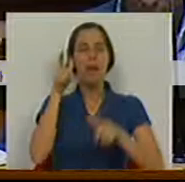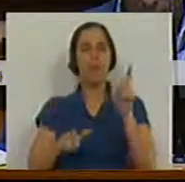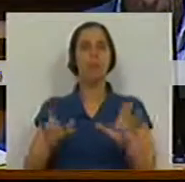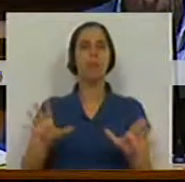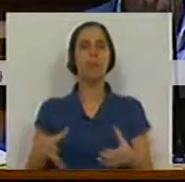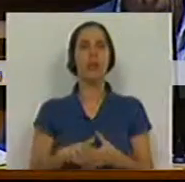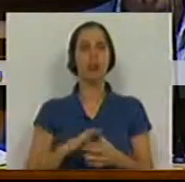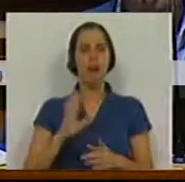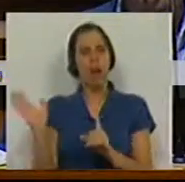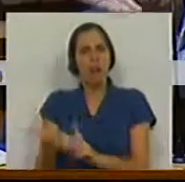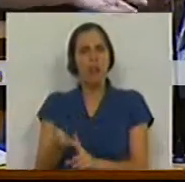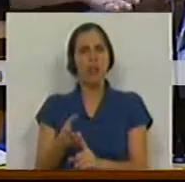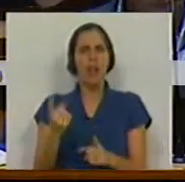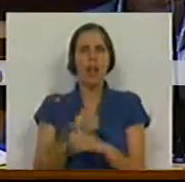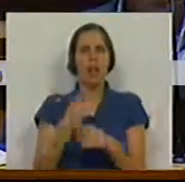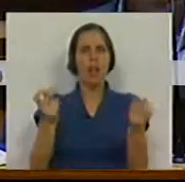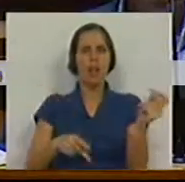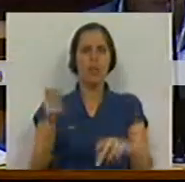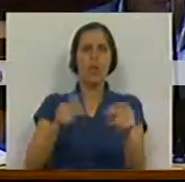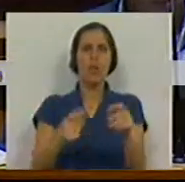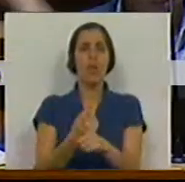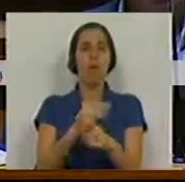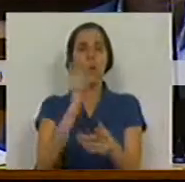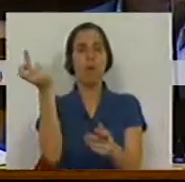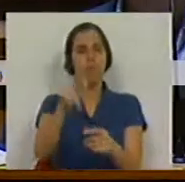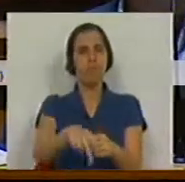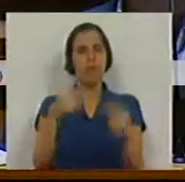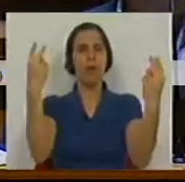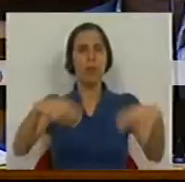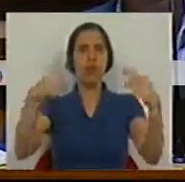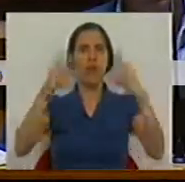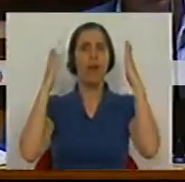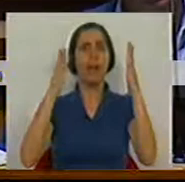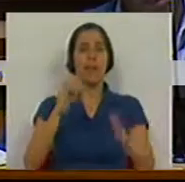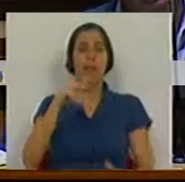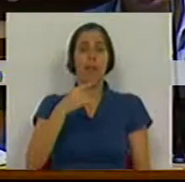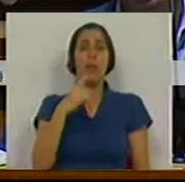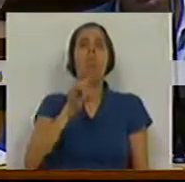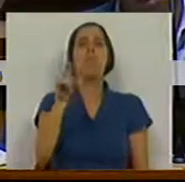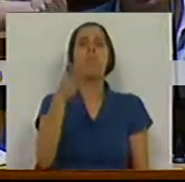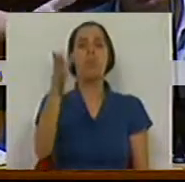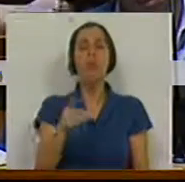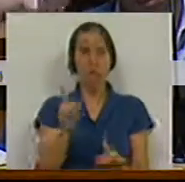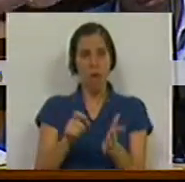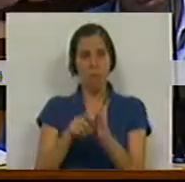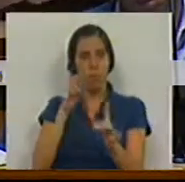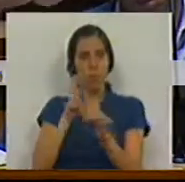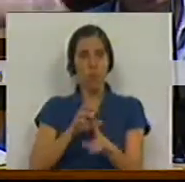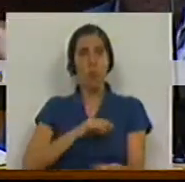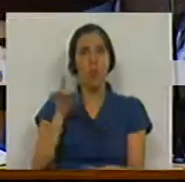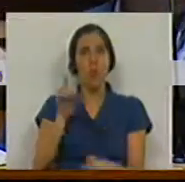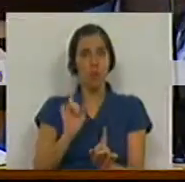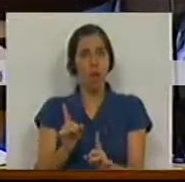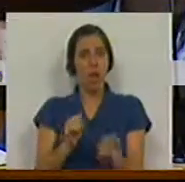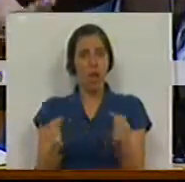populações castigadas por tantos fatores, nomeadamente pela introdução das portagens na Via do Infante. Pergunto-lhe se é desse ponto de vista que o senhor se